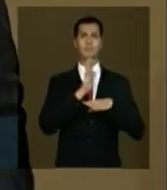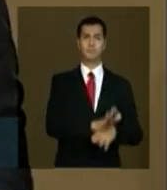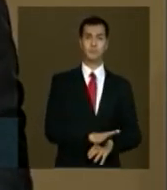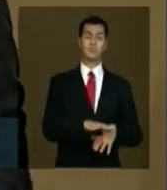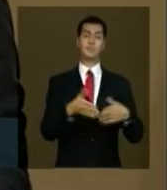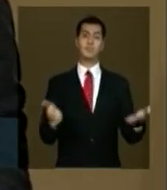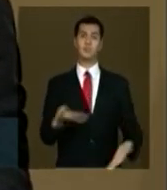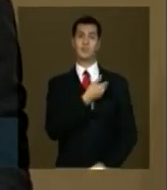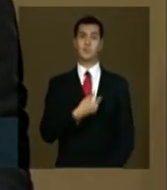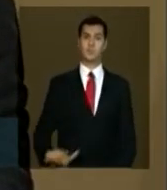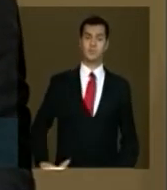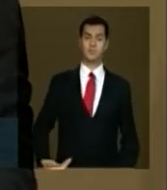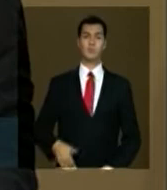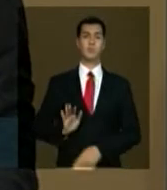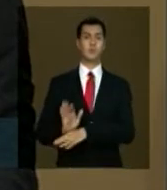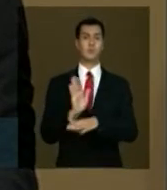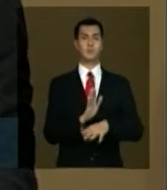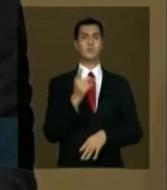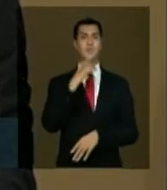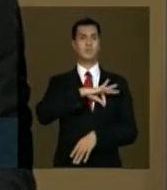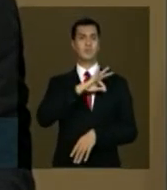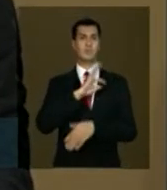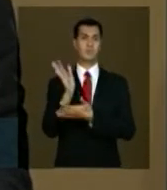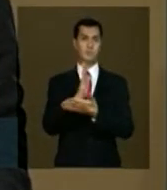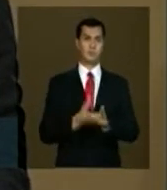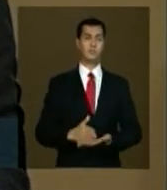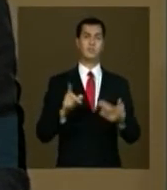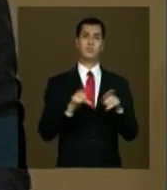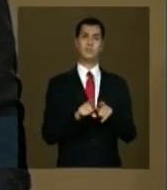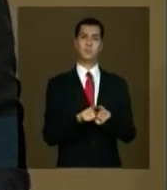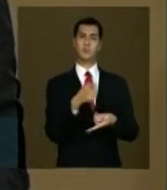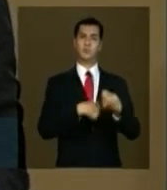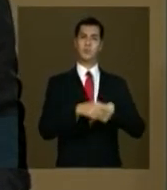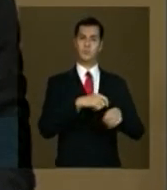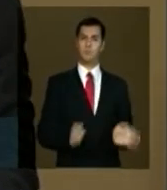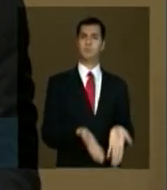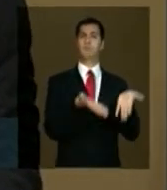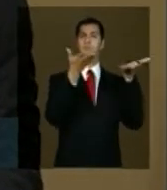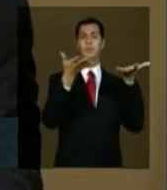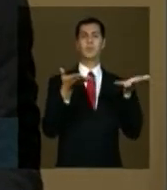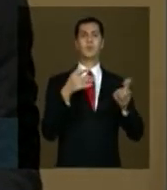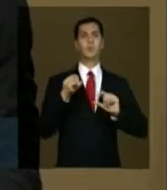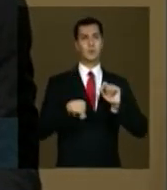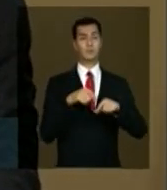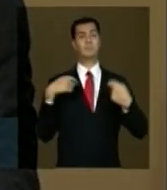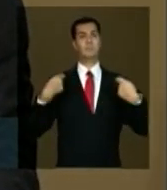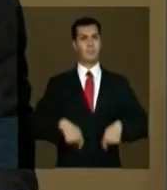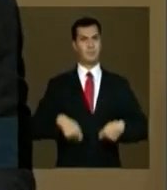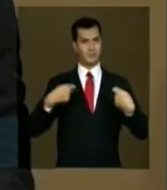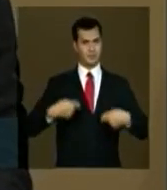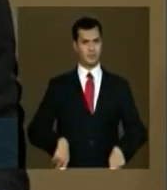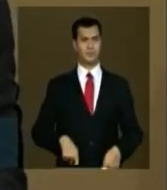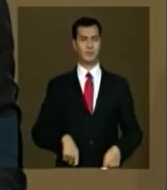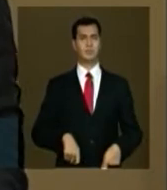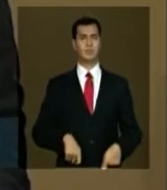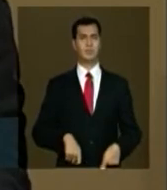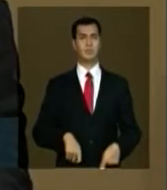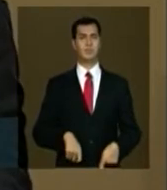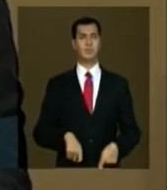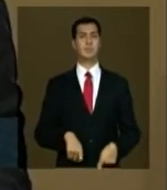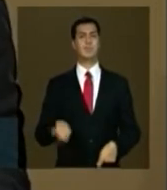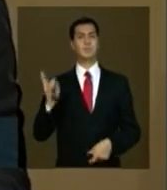program de transferência de renda e promover o crescimento econômico é essencial que haja estruturas físicas e